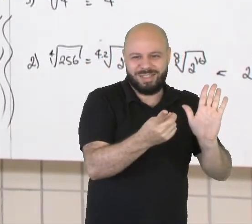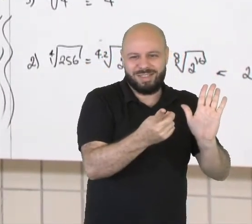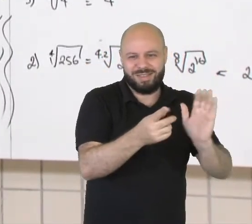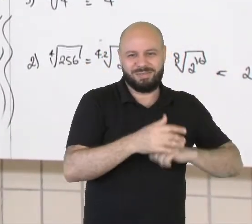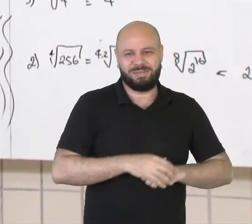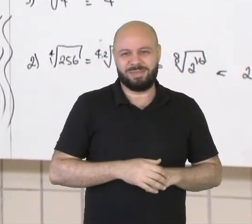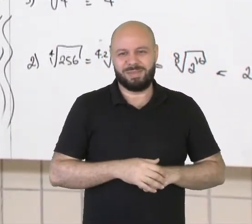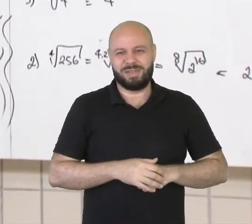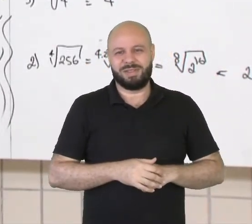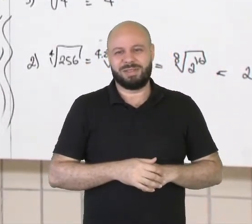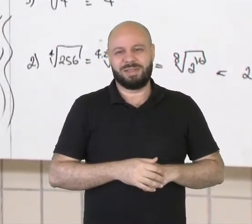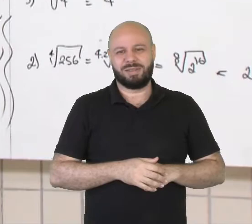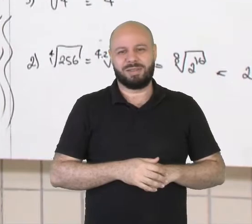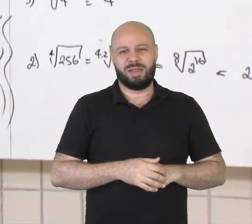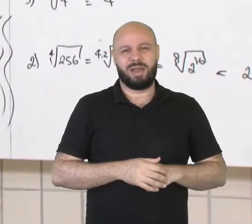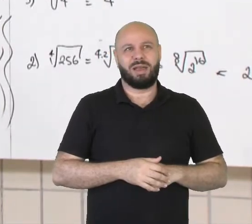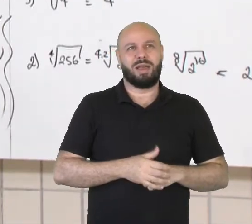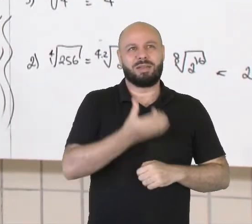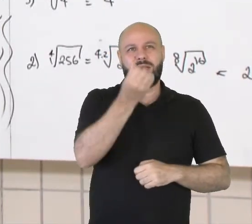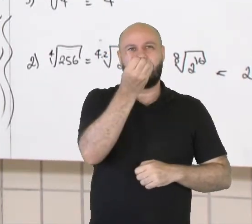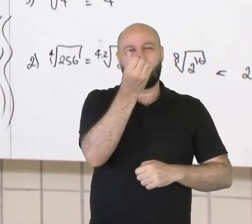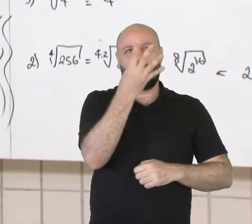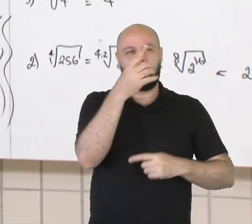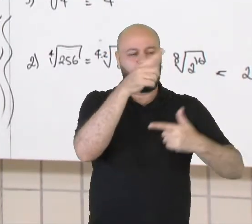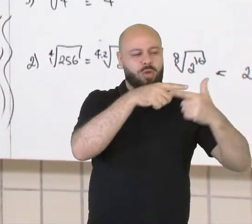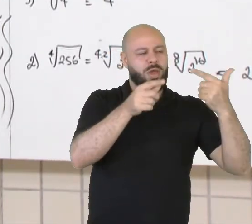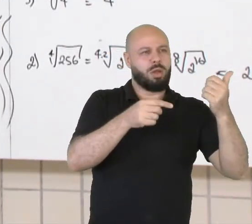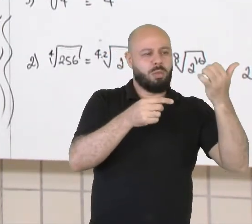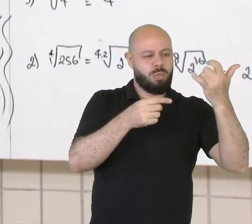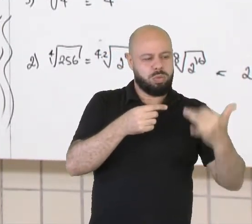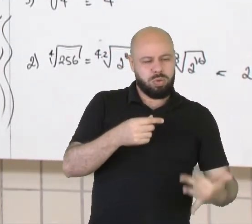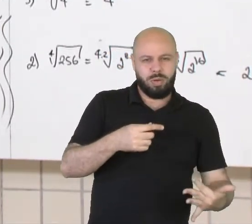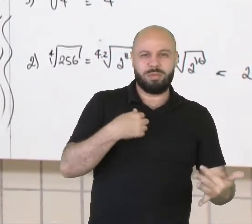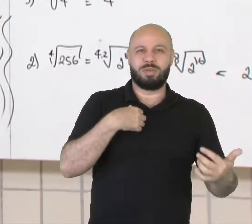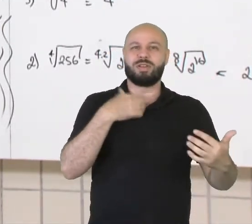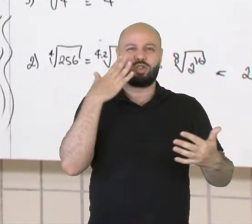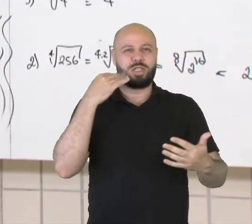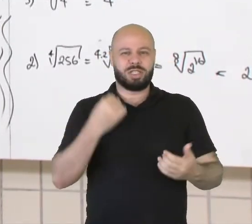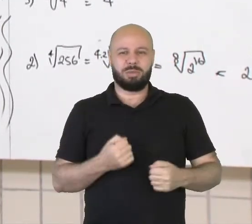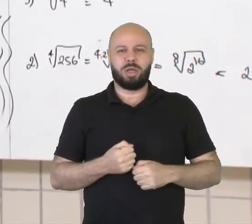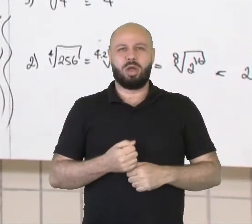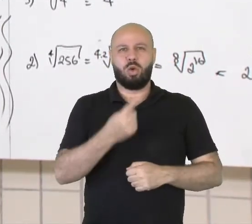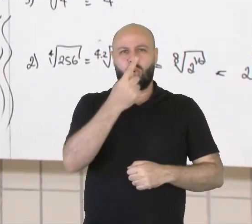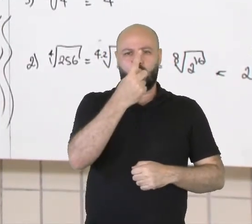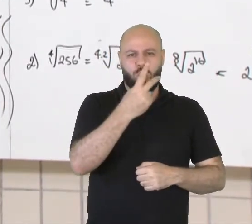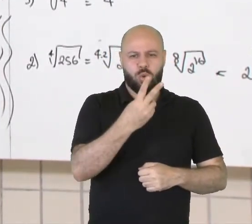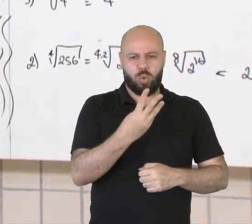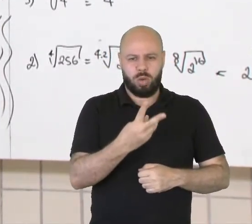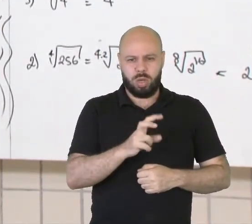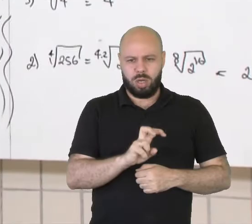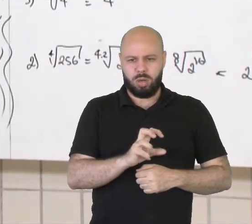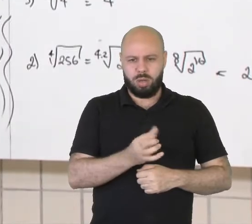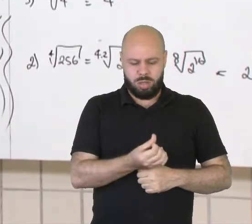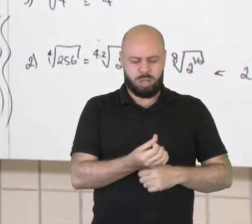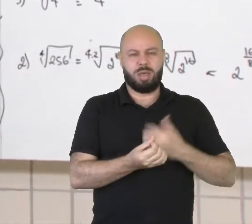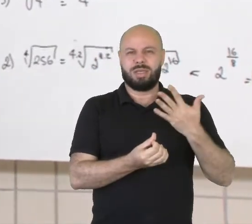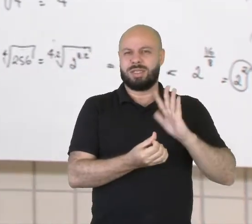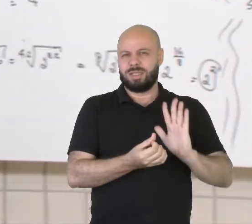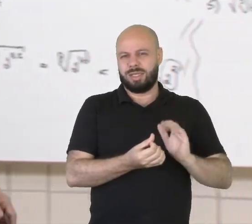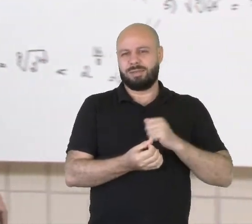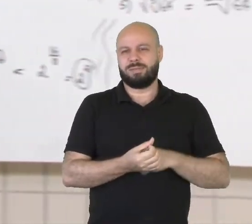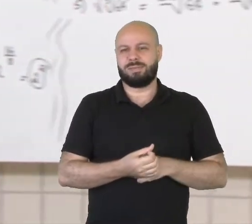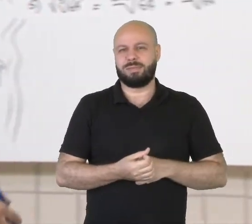64 divide por 2 dá 32, então eu só vou contar quantos 2 eu tenho. 1, 2, 3, 4, 5, 6.